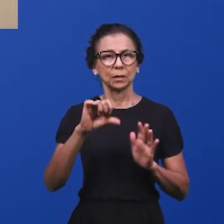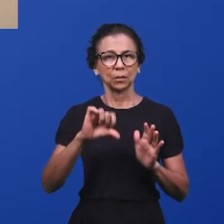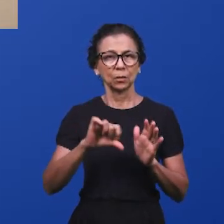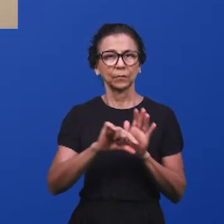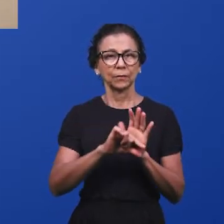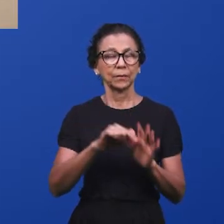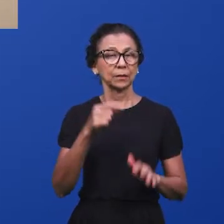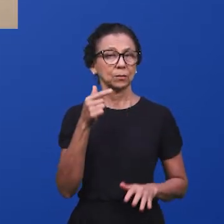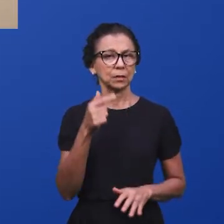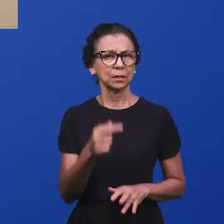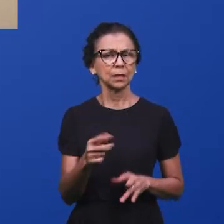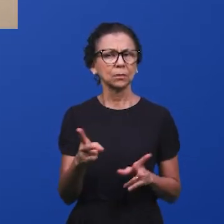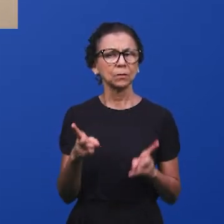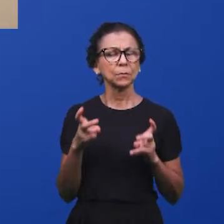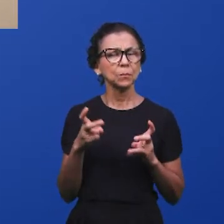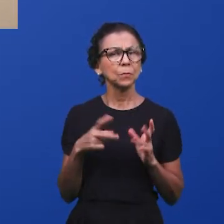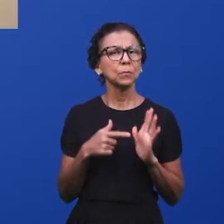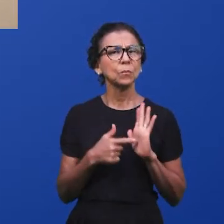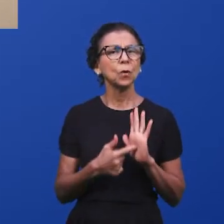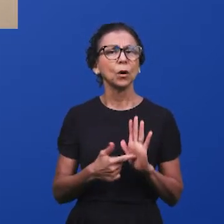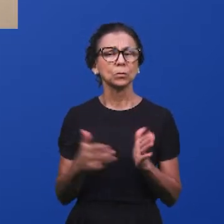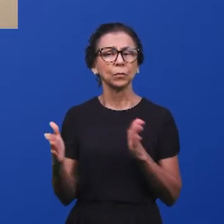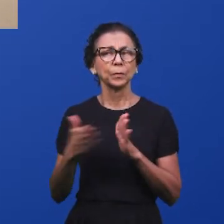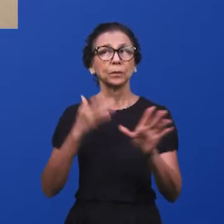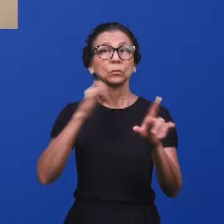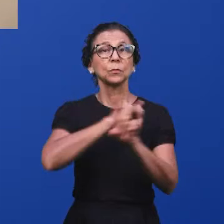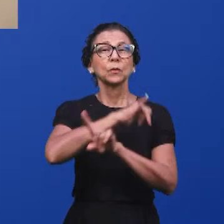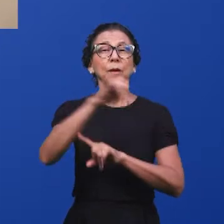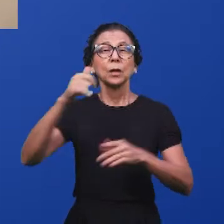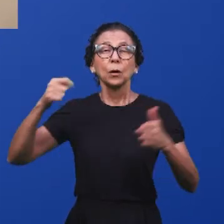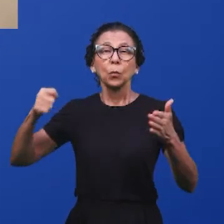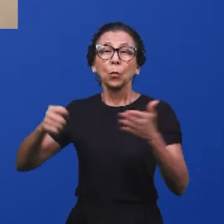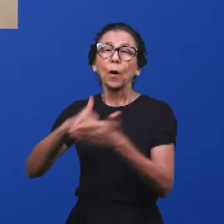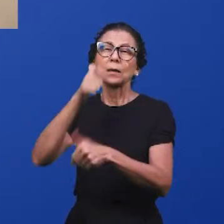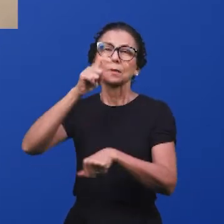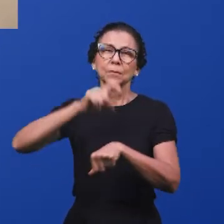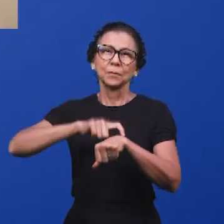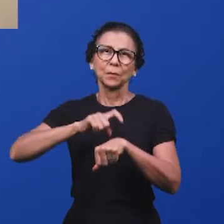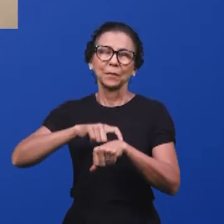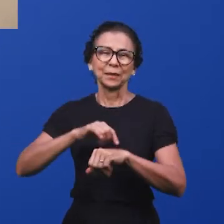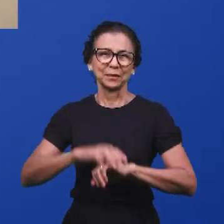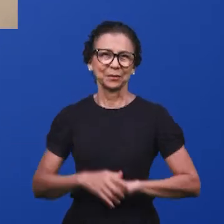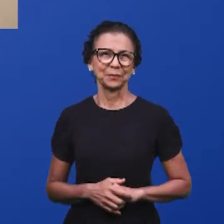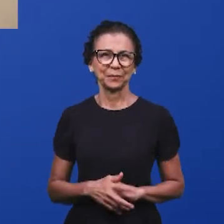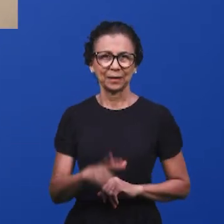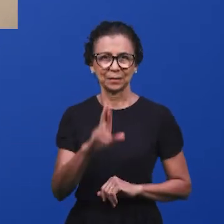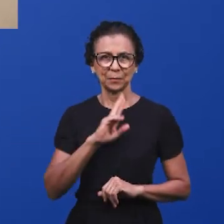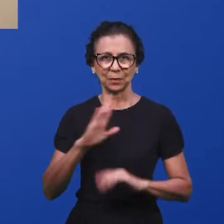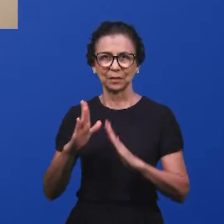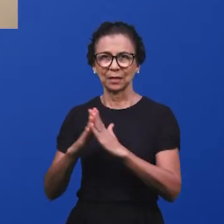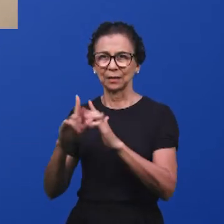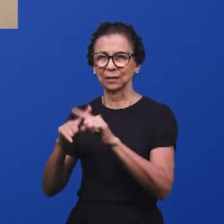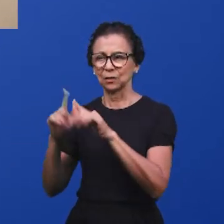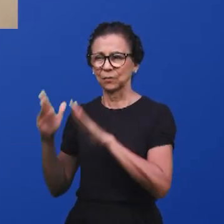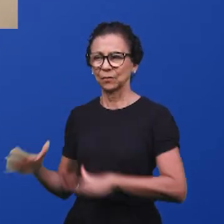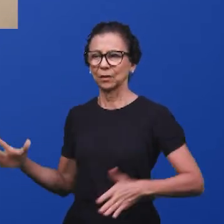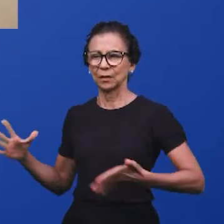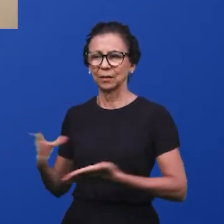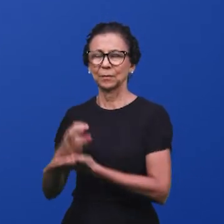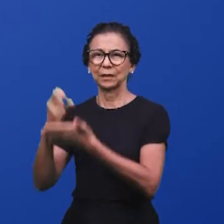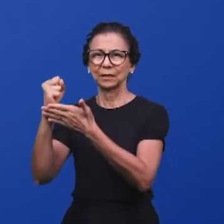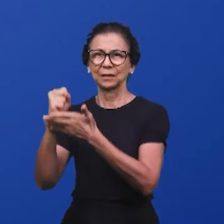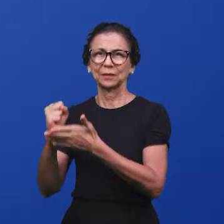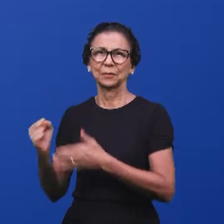7, identifique o momento profético que estamos prestes a viver. O arrebatamento da igreja fiel. A paz do Senhor